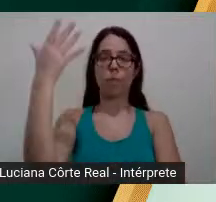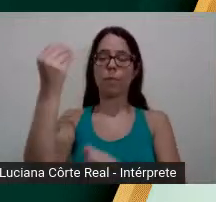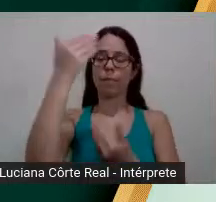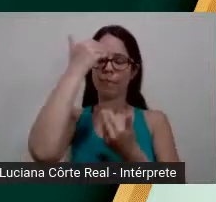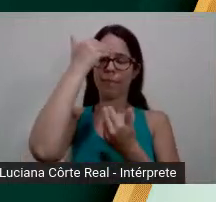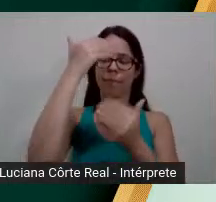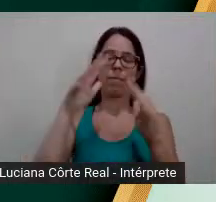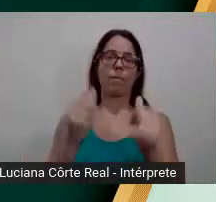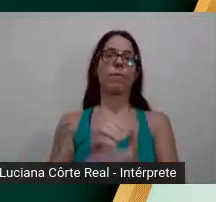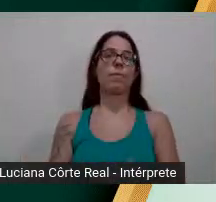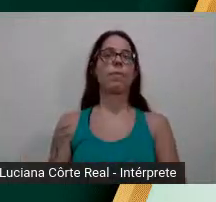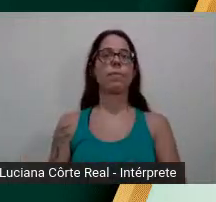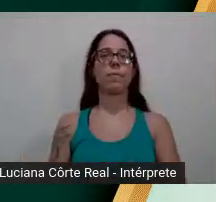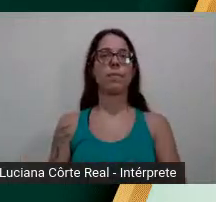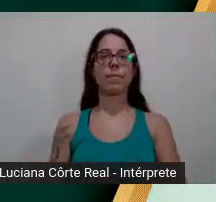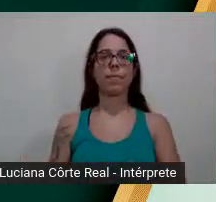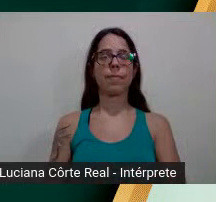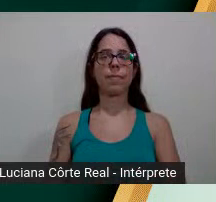obrigado.